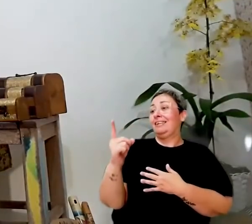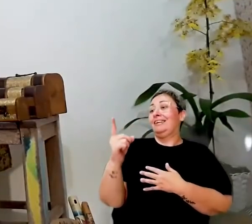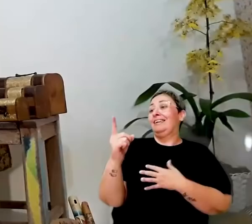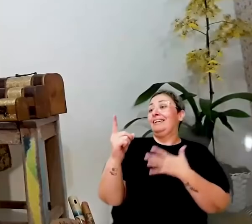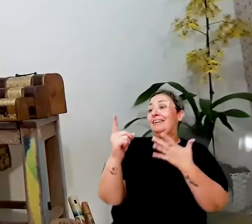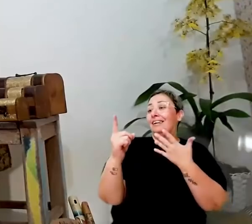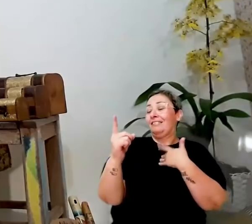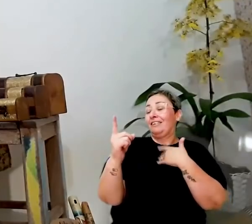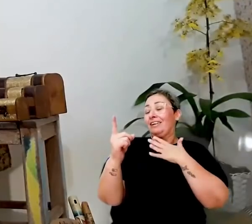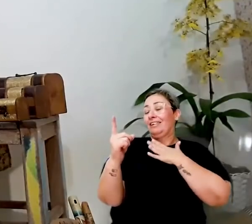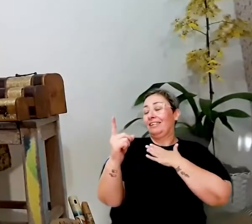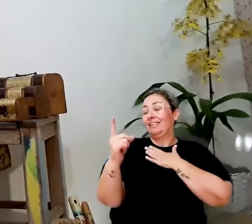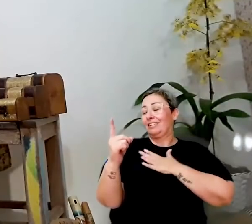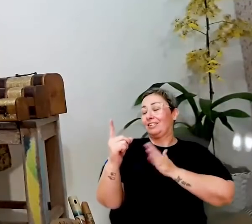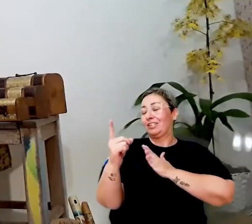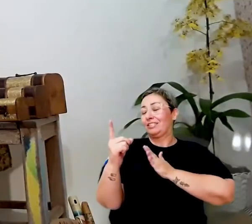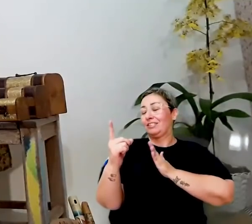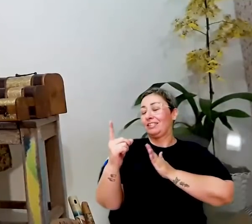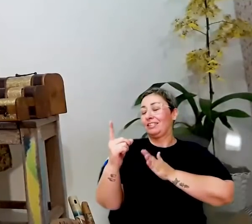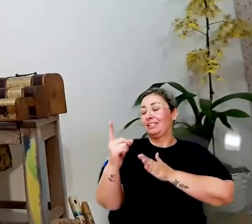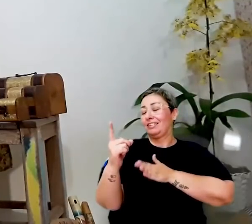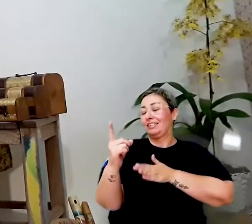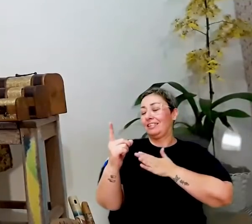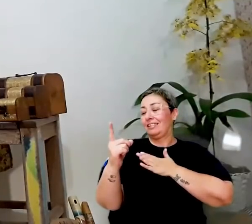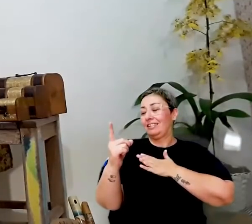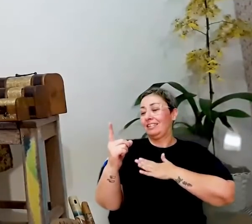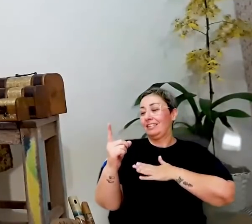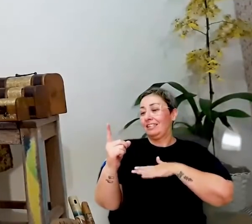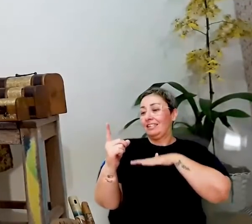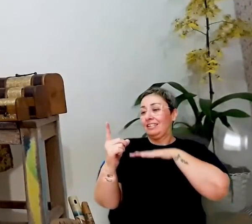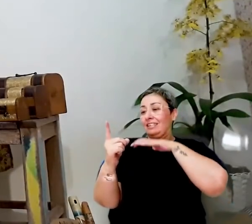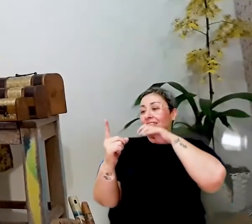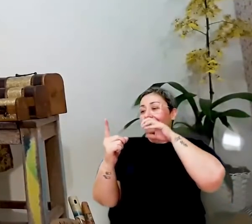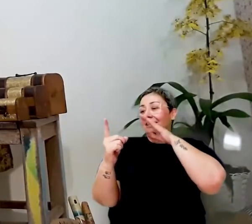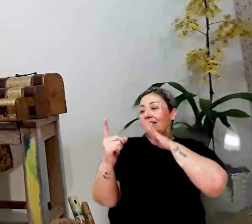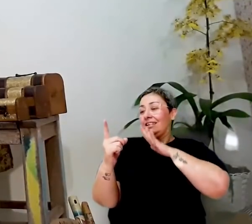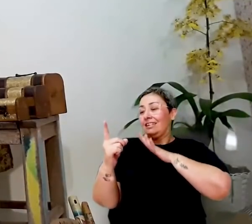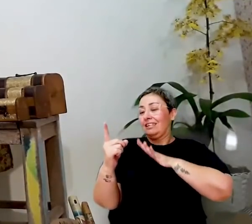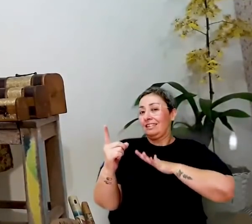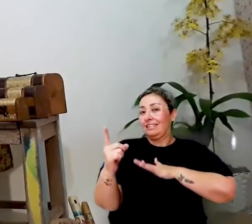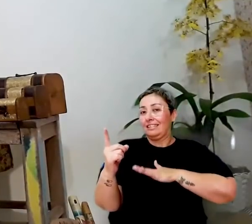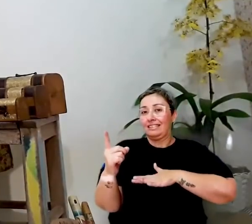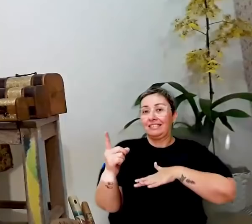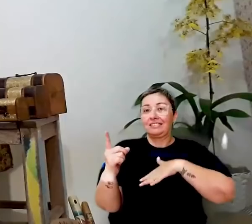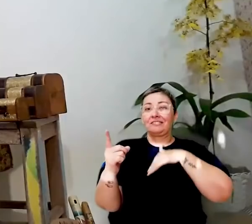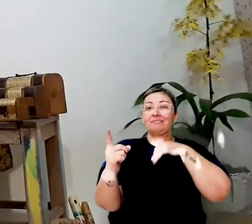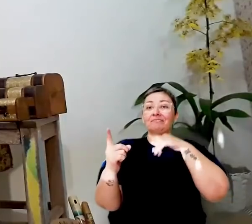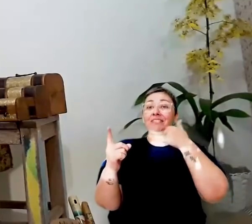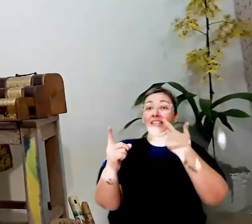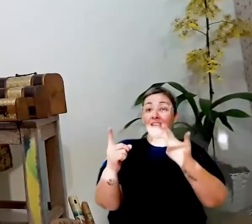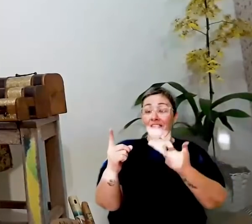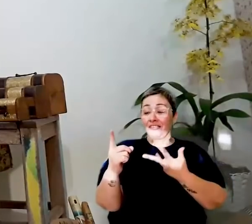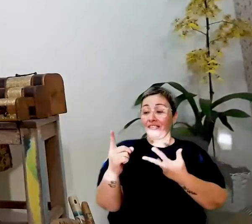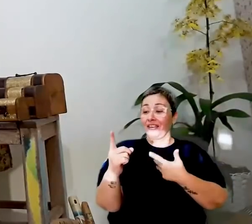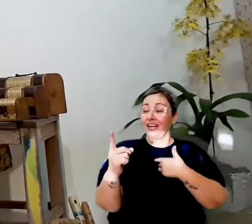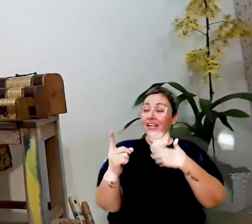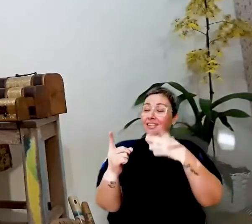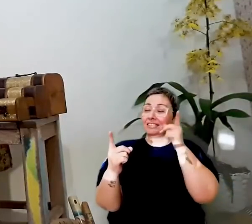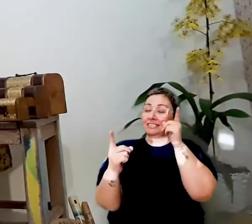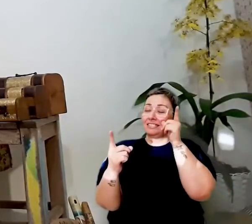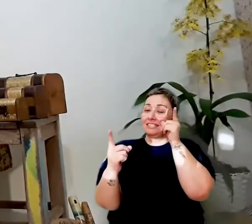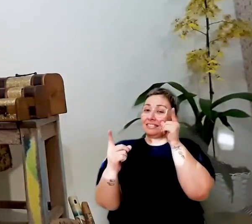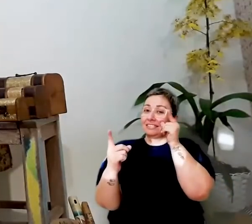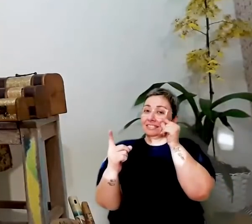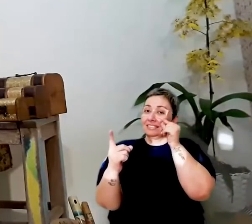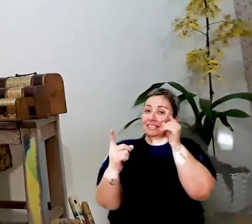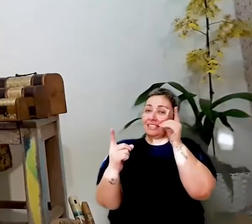gente vai acalmando o coração, a respiração vai se tranquilizando, a gente vai fechando os